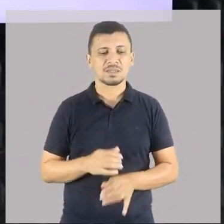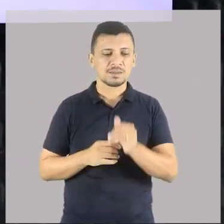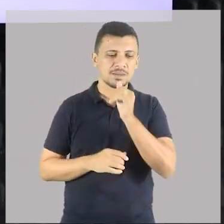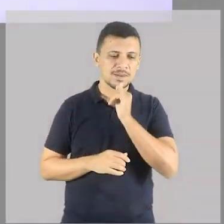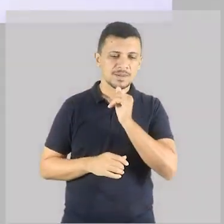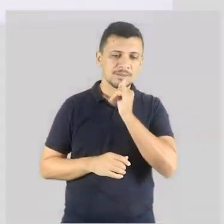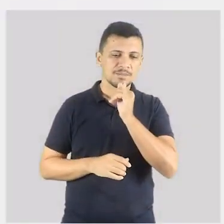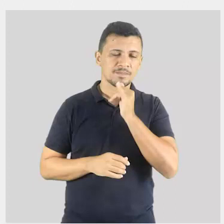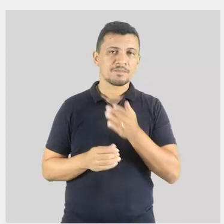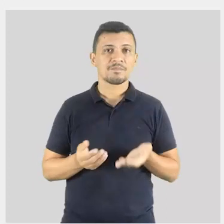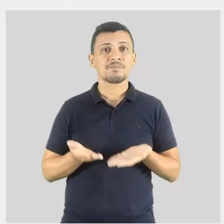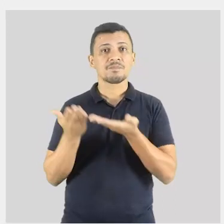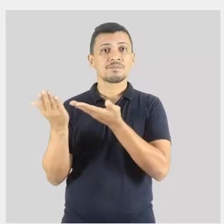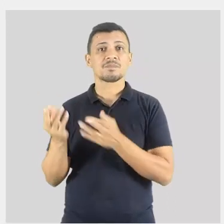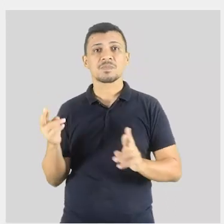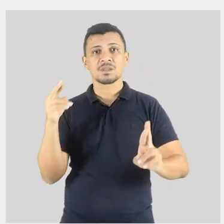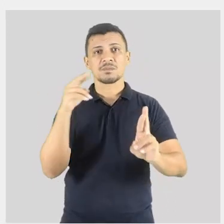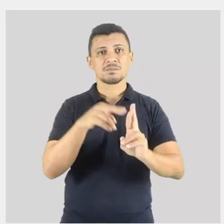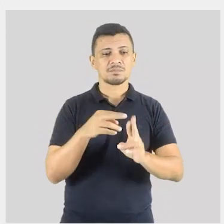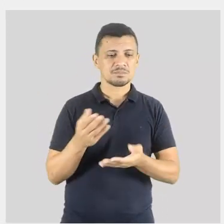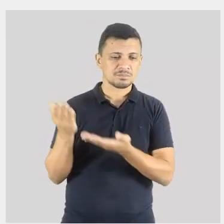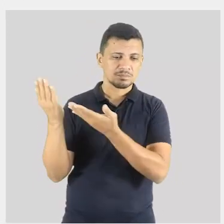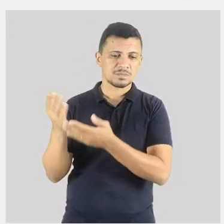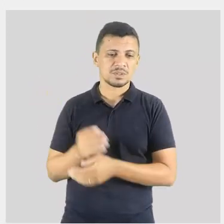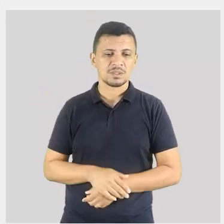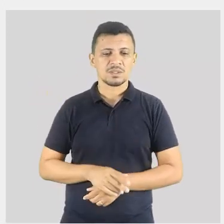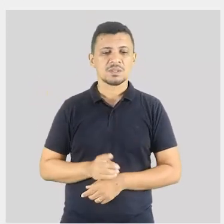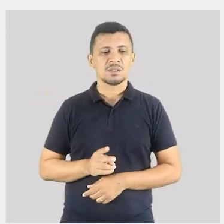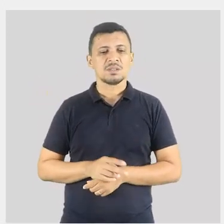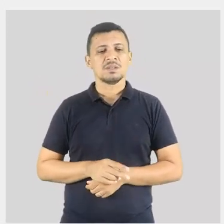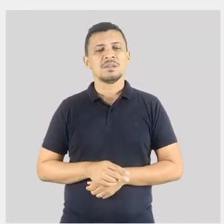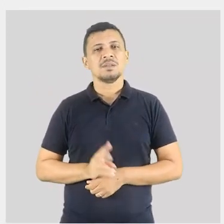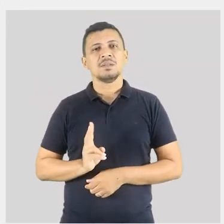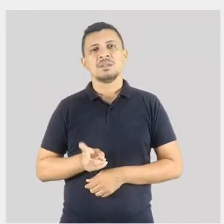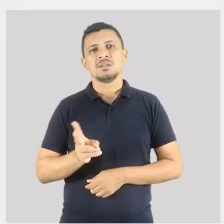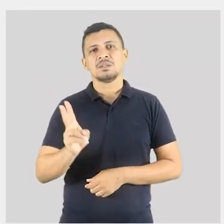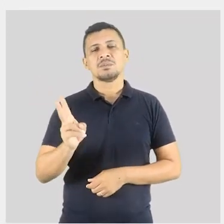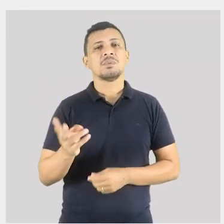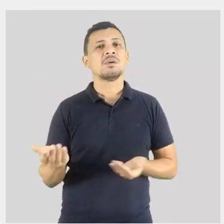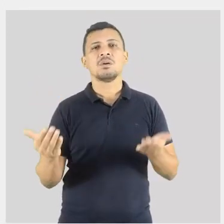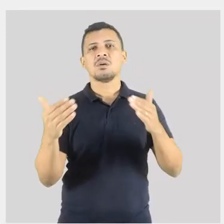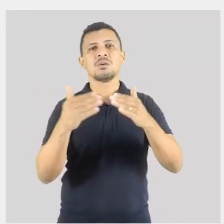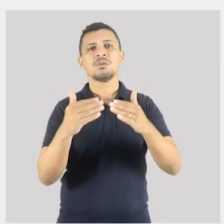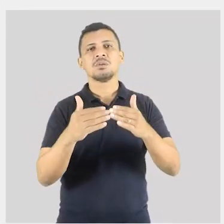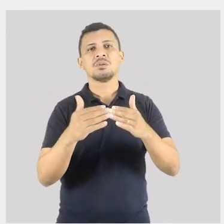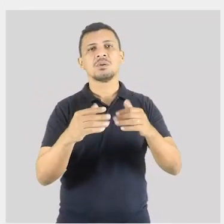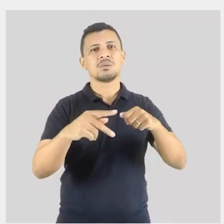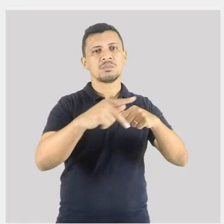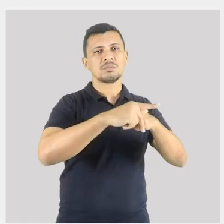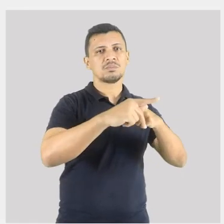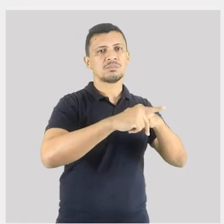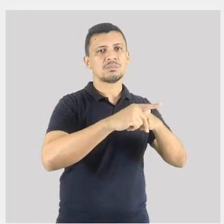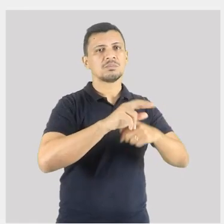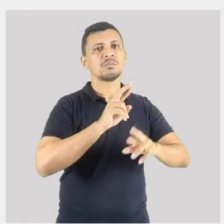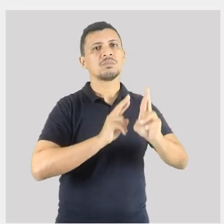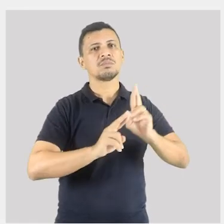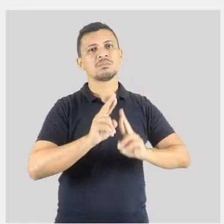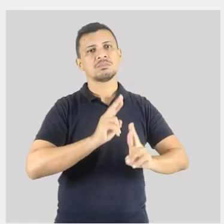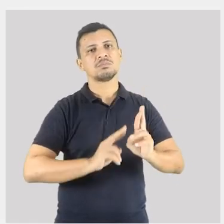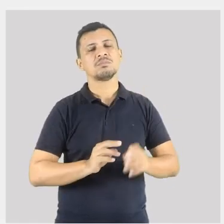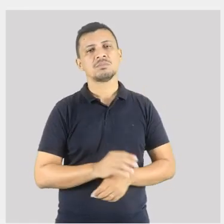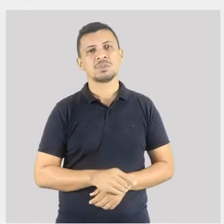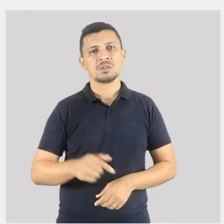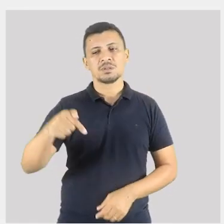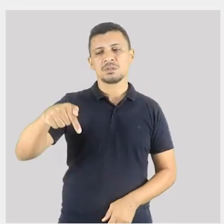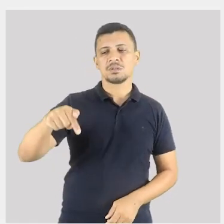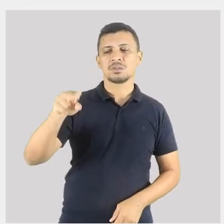que está, é a referência que está colocada aqui. Sempre associado aí a referência do pronome relativo. Eu até coloquei pronome relativo